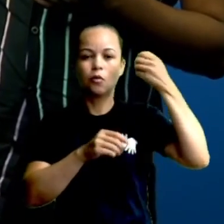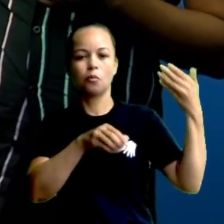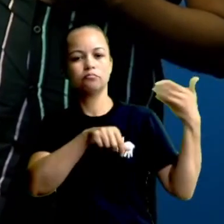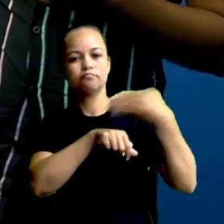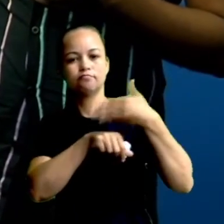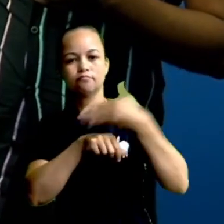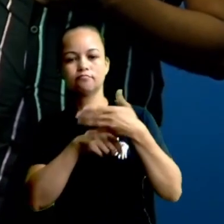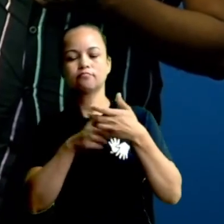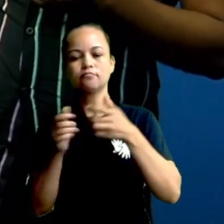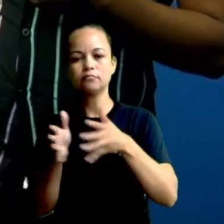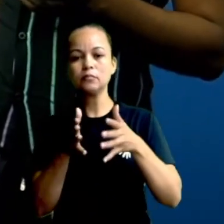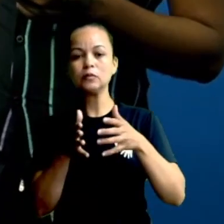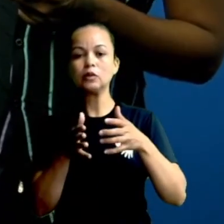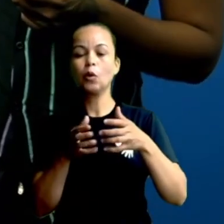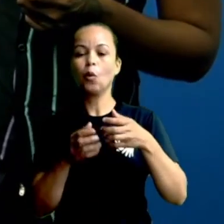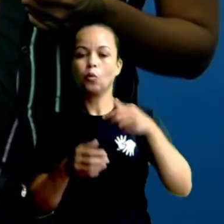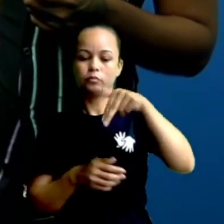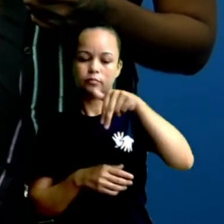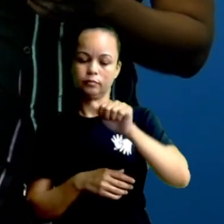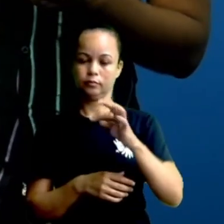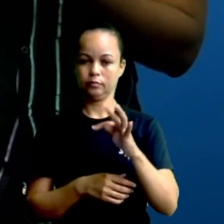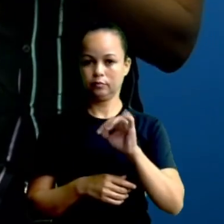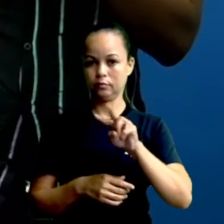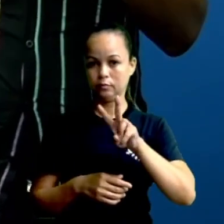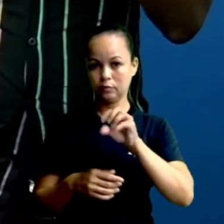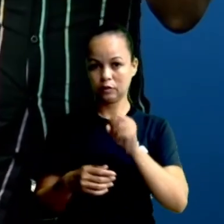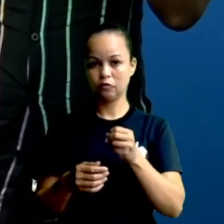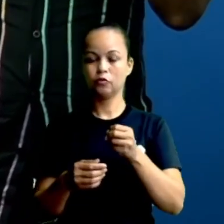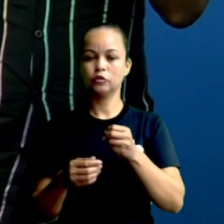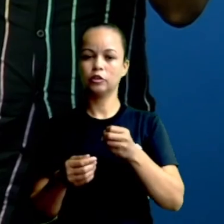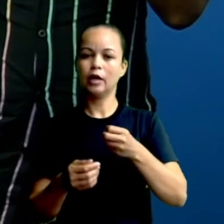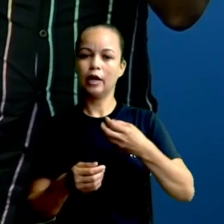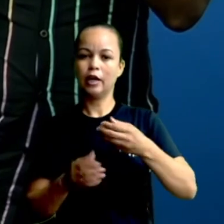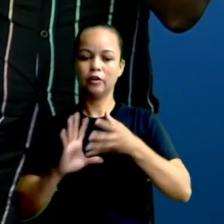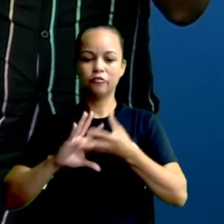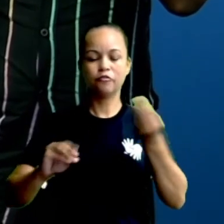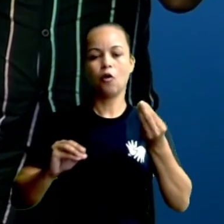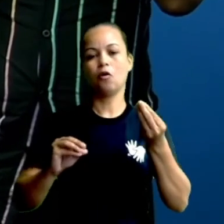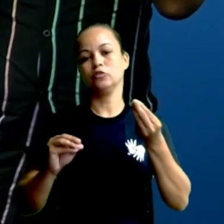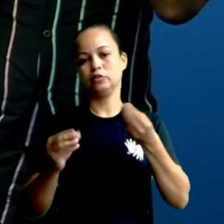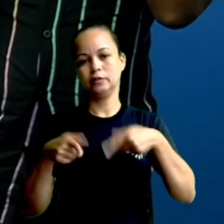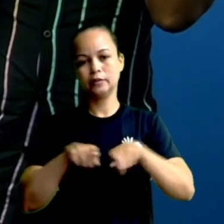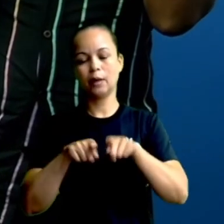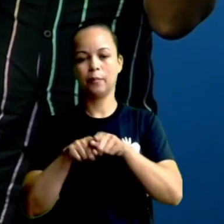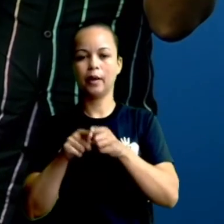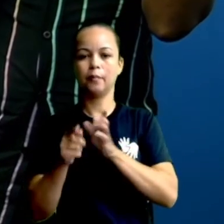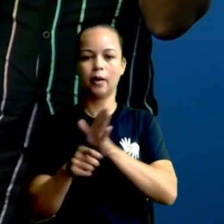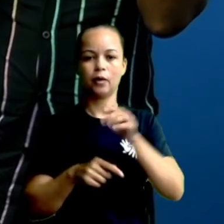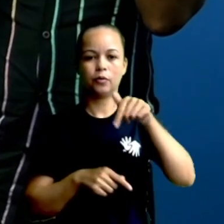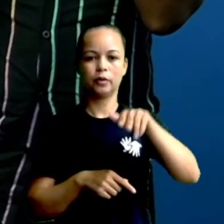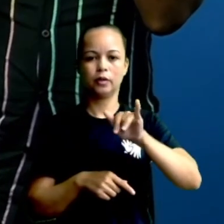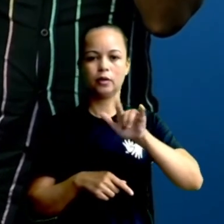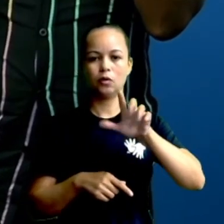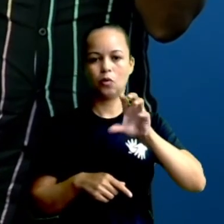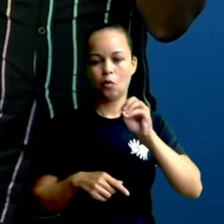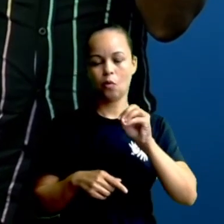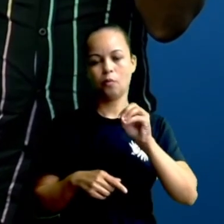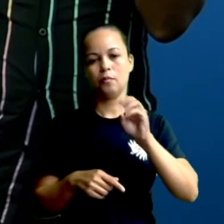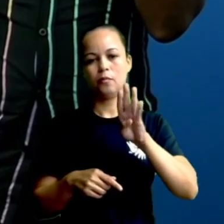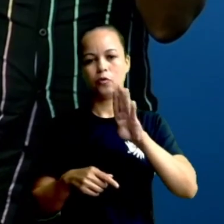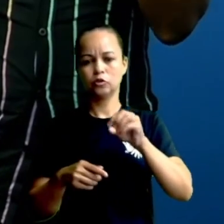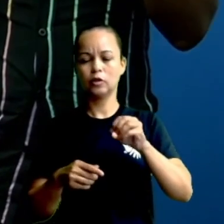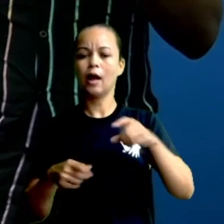quilombos. Então, os nativos também eles vão para esses quilombos. Aí existe aí uma relação entre a cultura africana e a